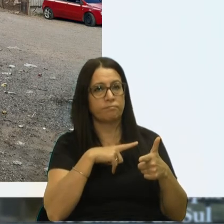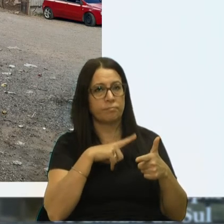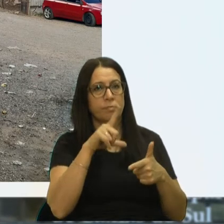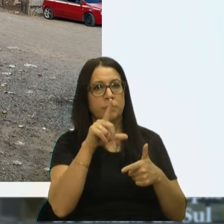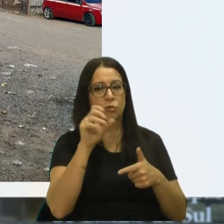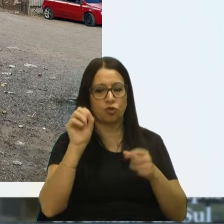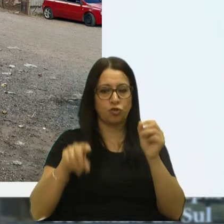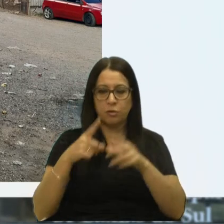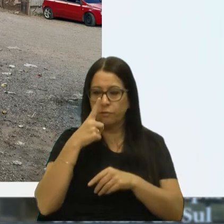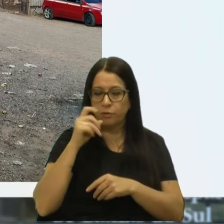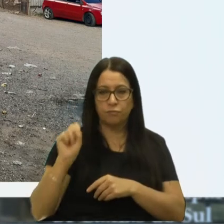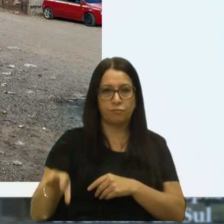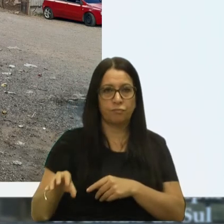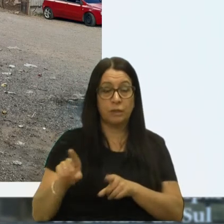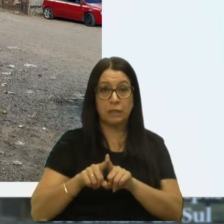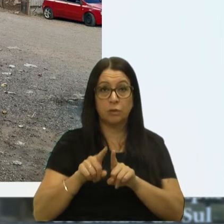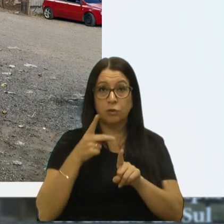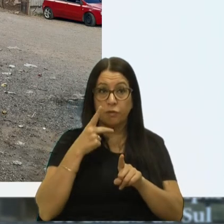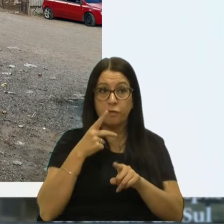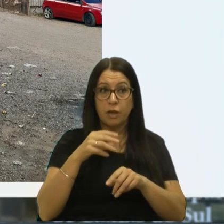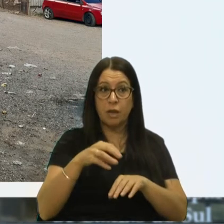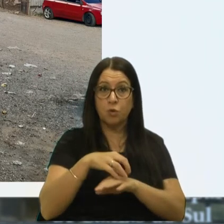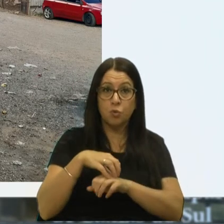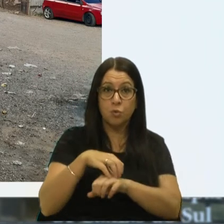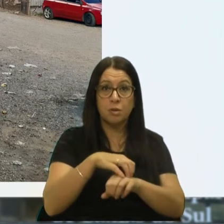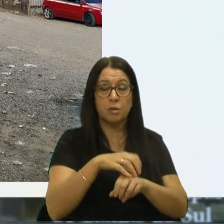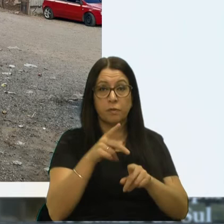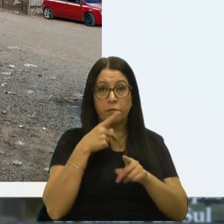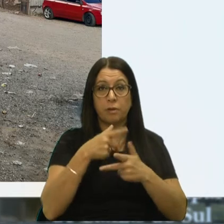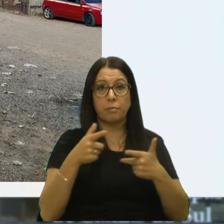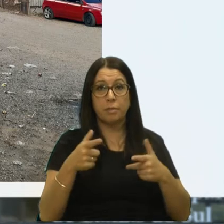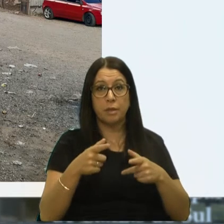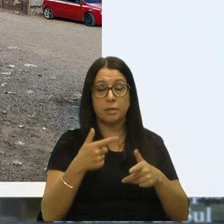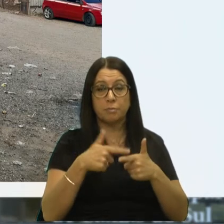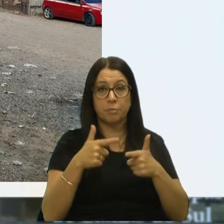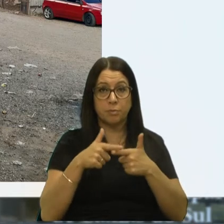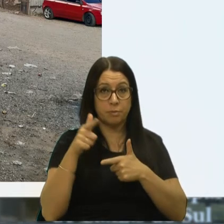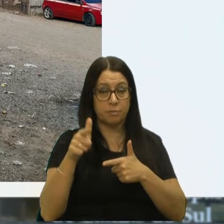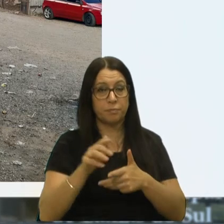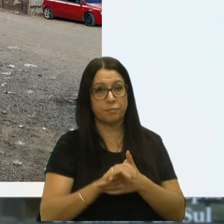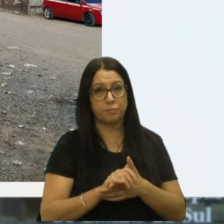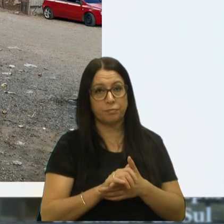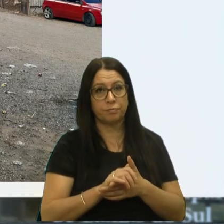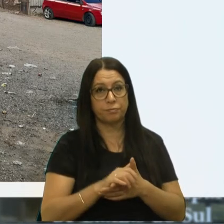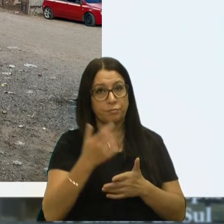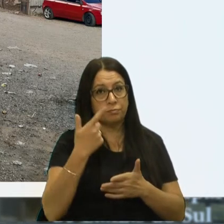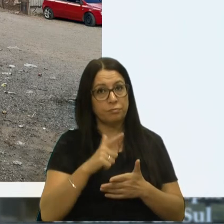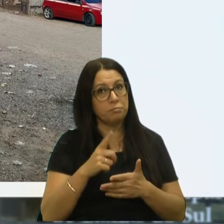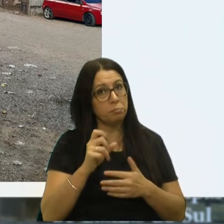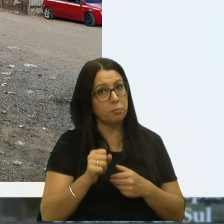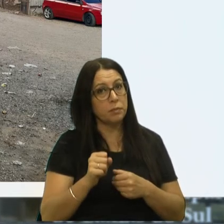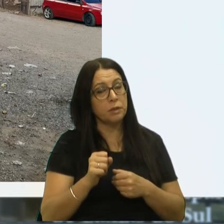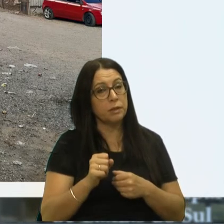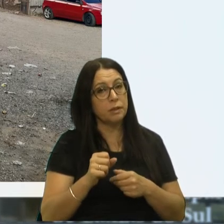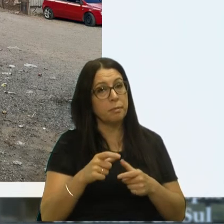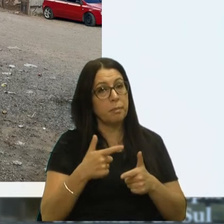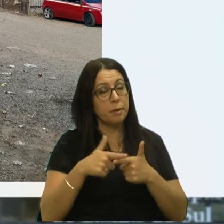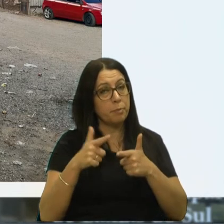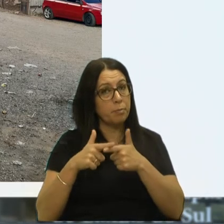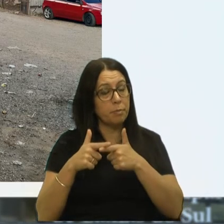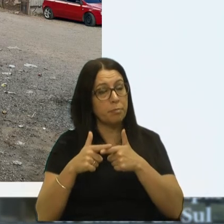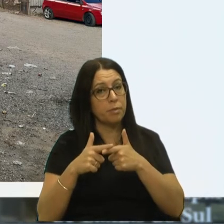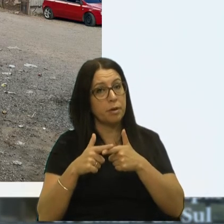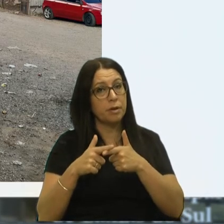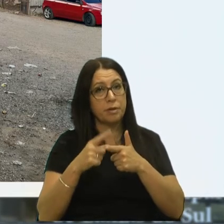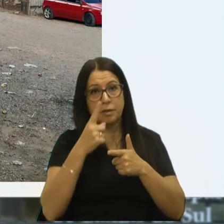lixo. Eu, quando falo no trânsito, eu digo que os maiores gargalos no trânsito, eu acho que hoje eu podia dizer aqui que um dos maiores problemas que